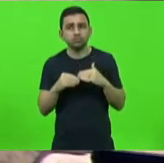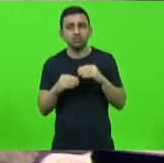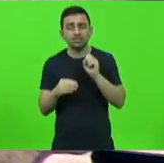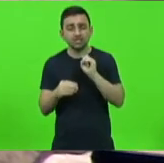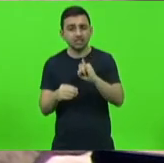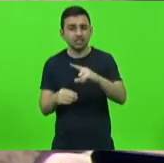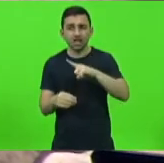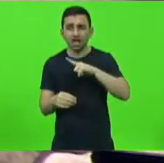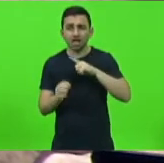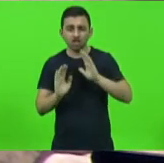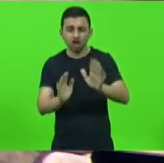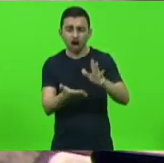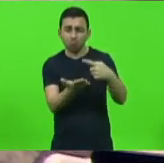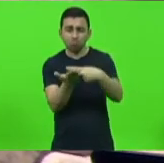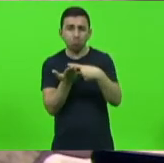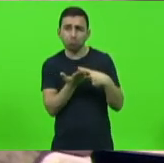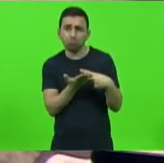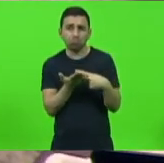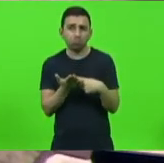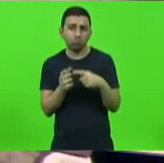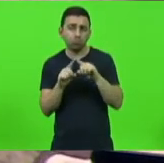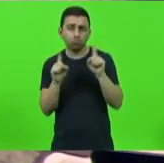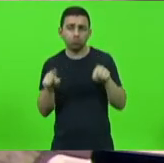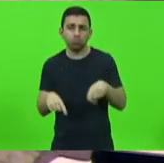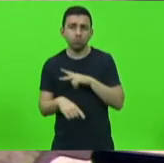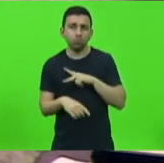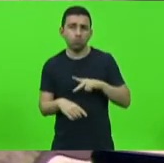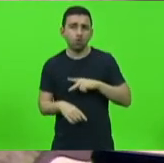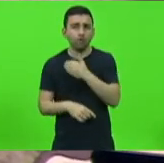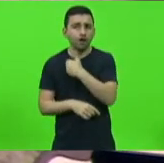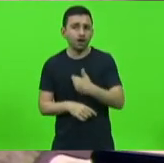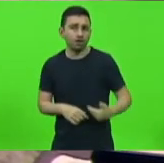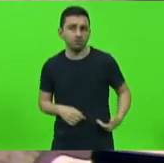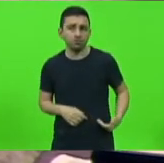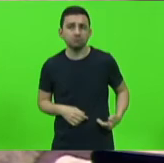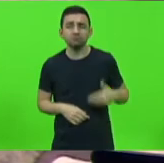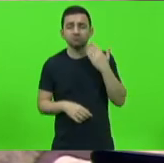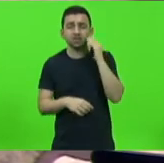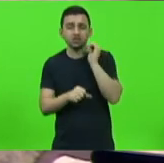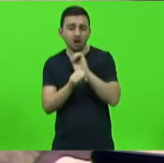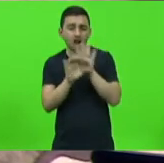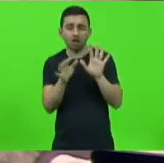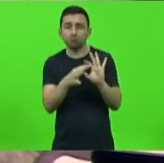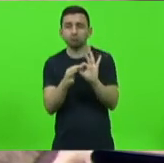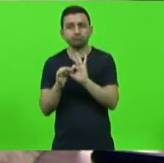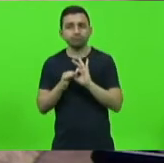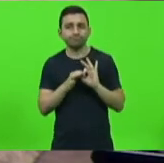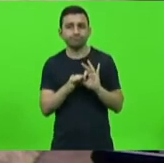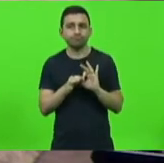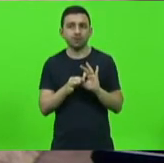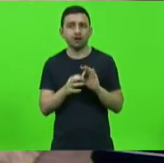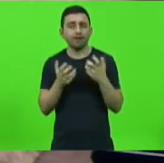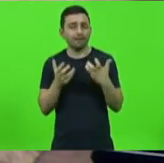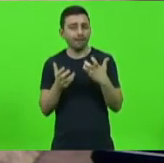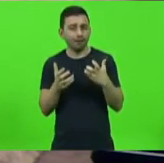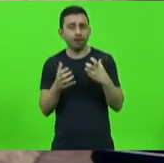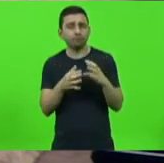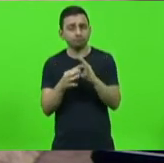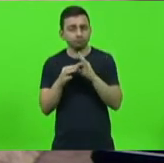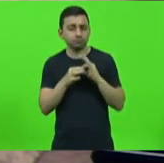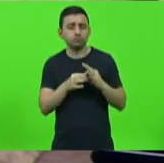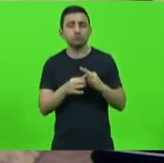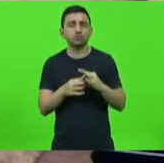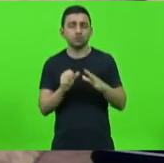entre categorias do serviço público e governo, se entende que há harmonia. E nós queremos a harmonia da segurança